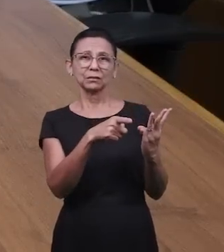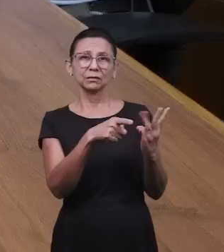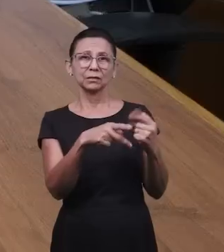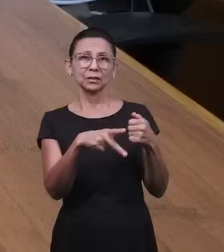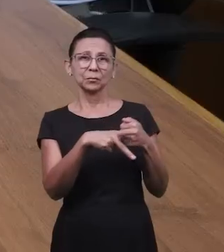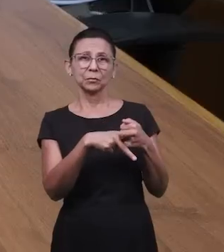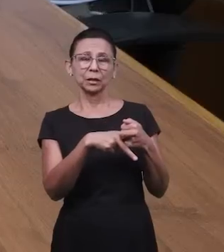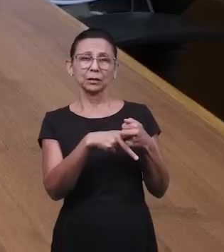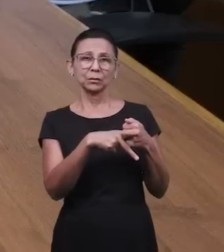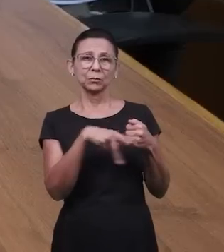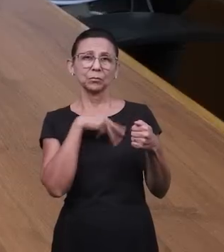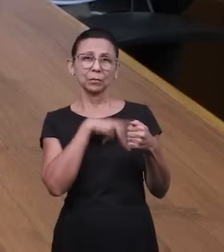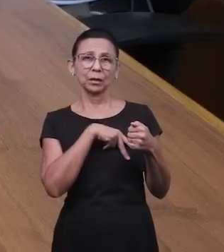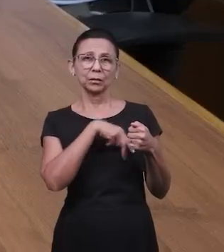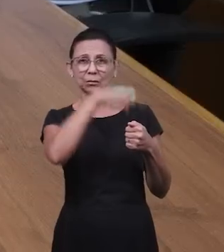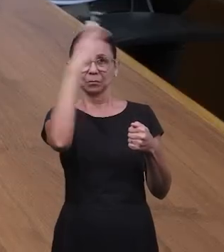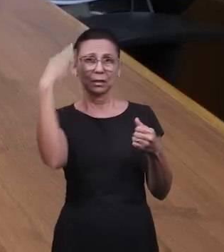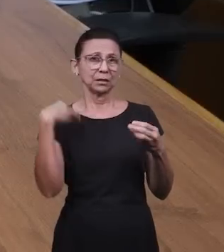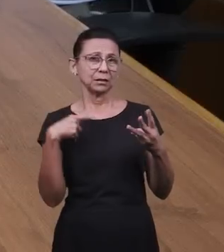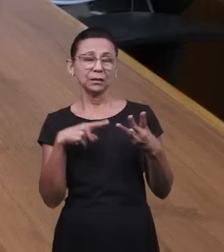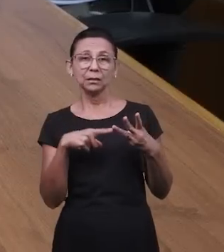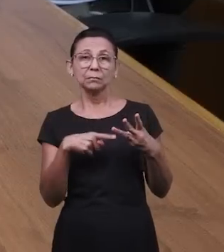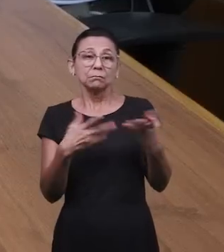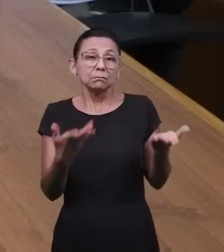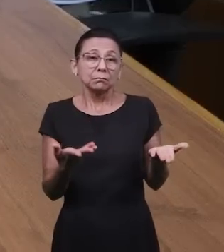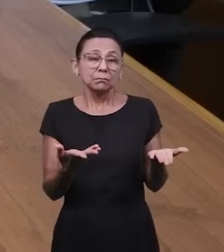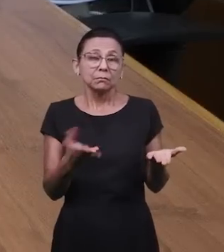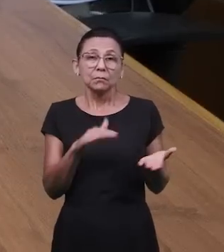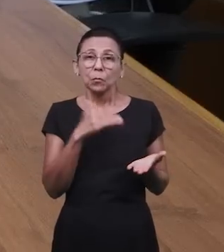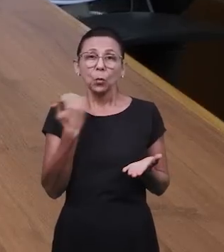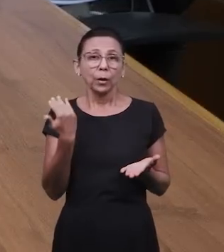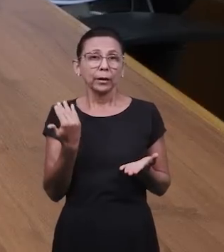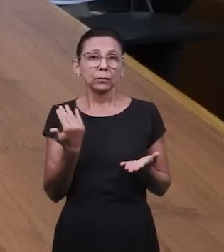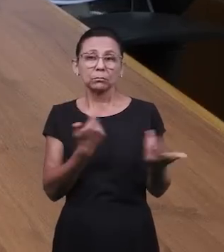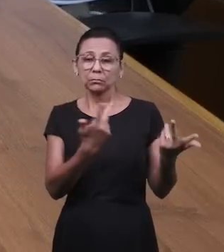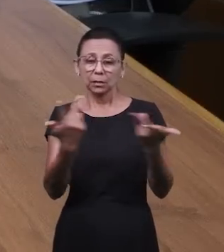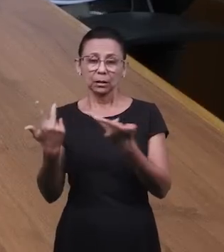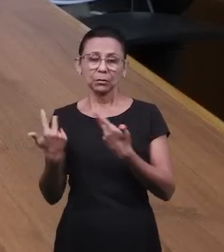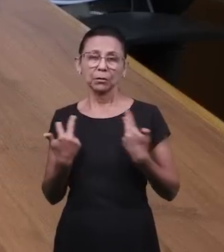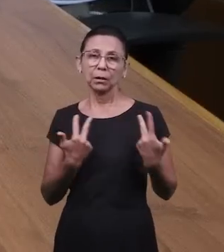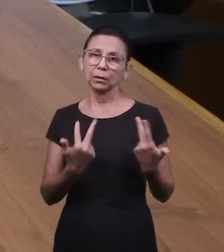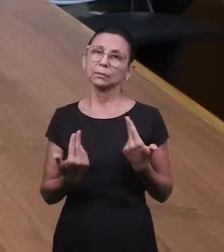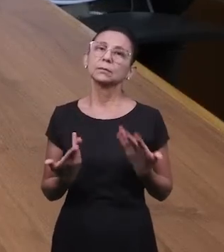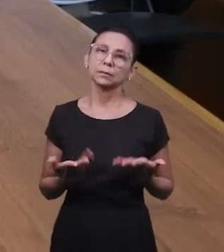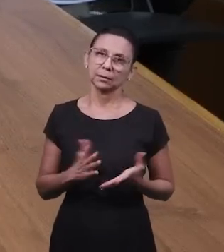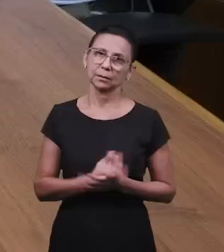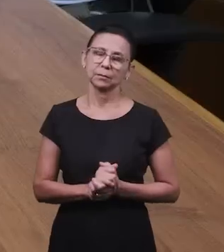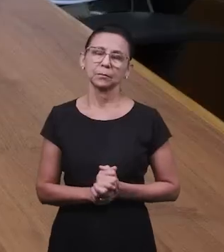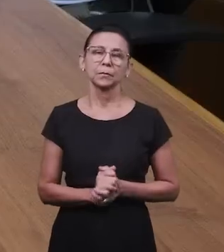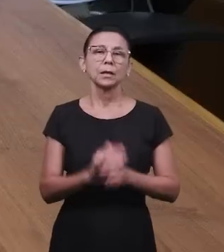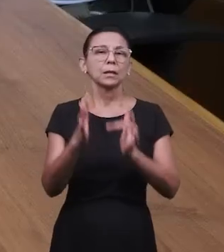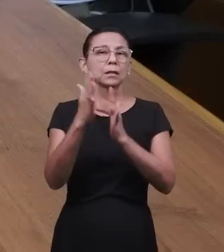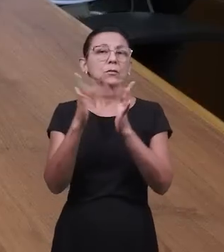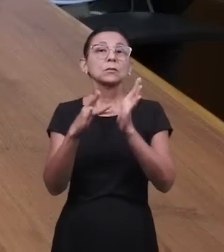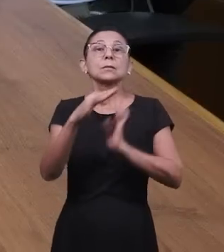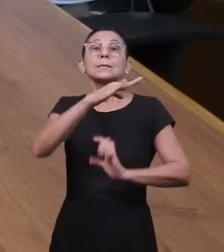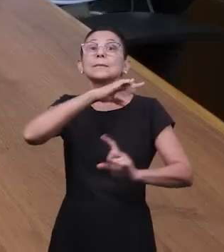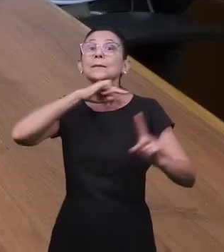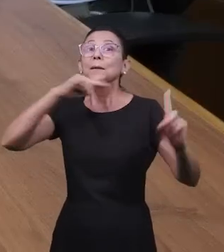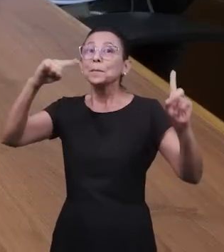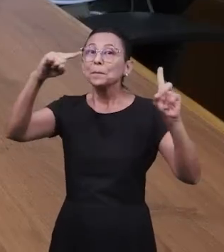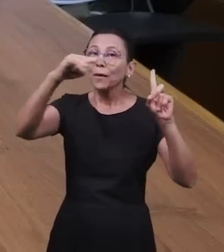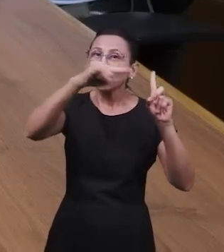Maria. Quem venceu a morte foi Jesus. Quem ressuscitou está se revelando é ele, o Salvador é